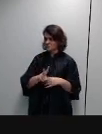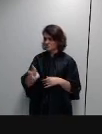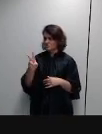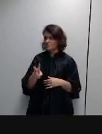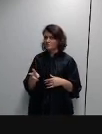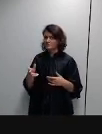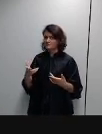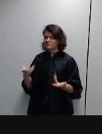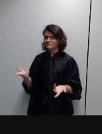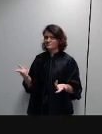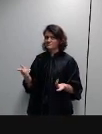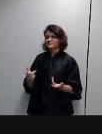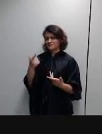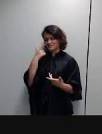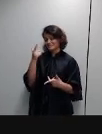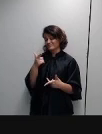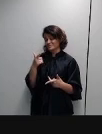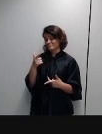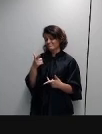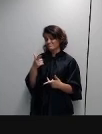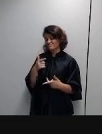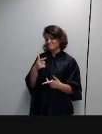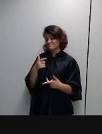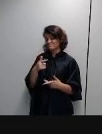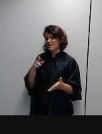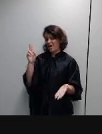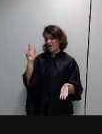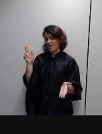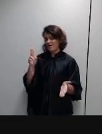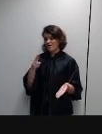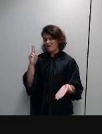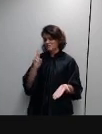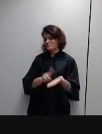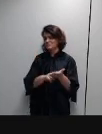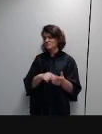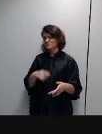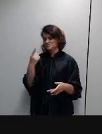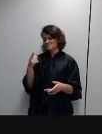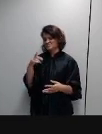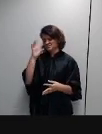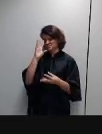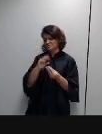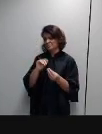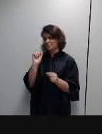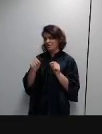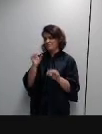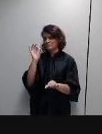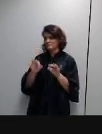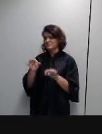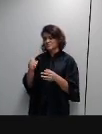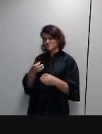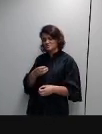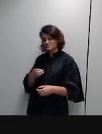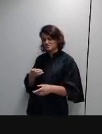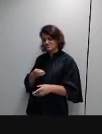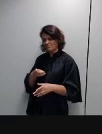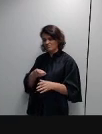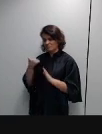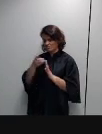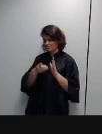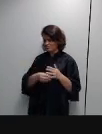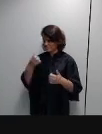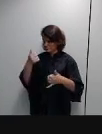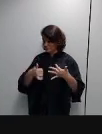com justiça ou injustiça e esse evento da declaratória repercute